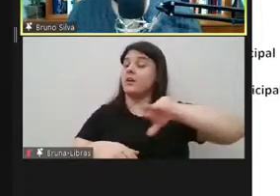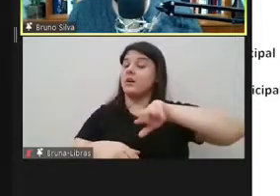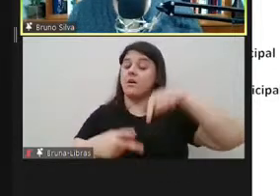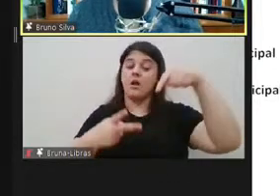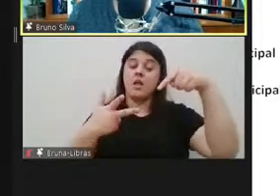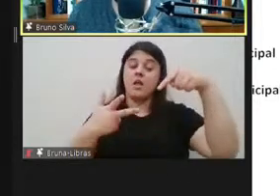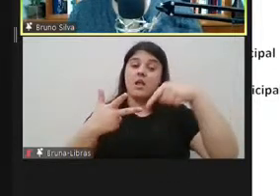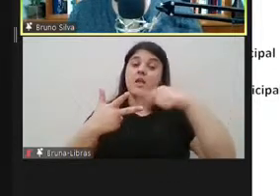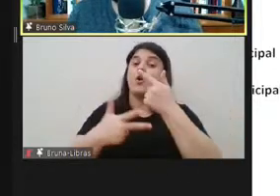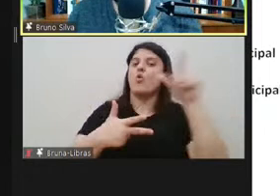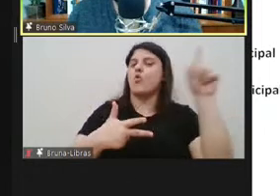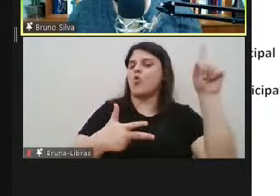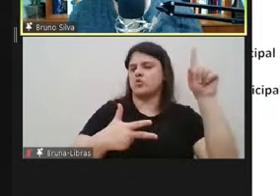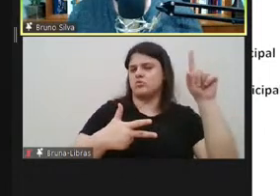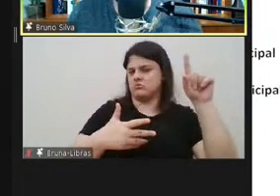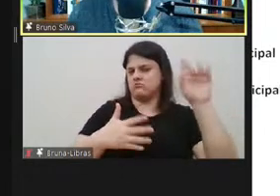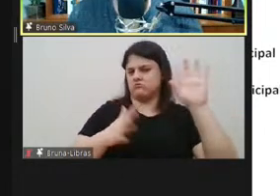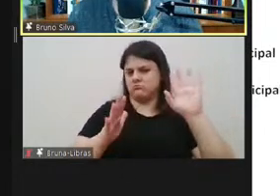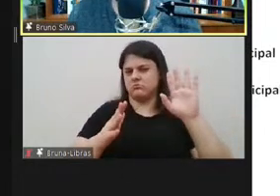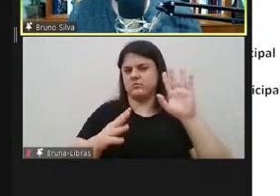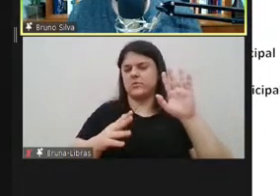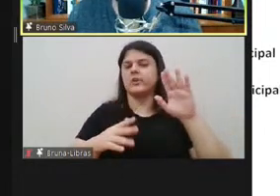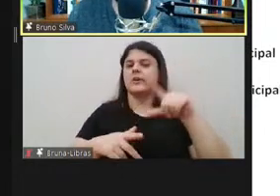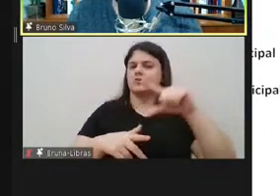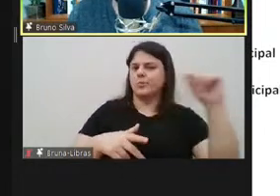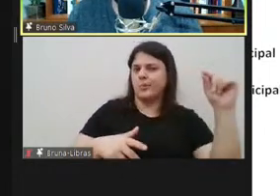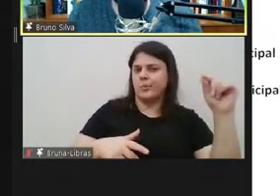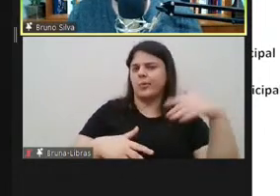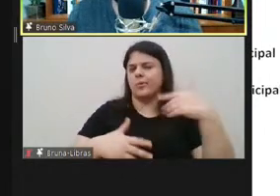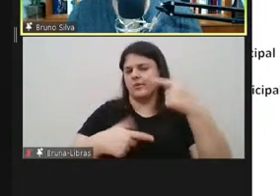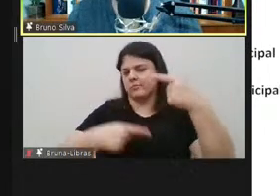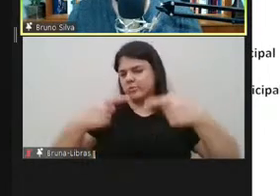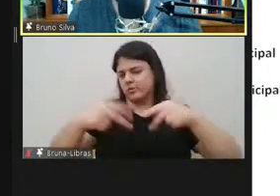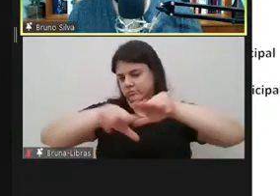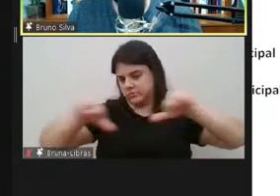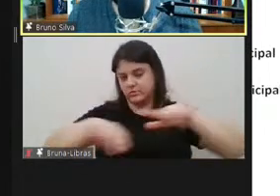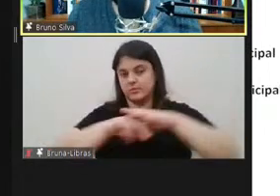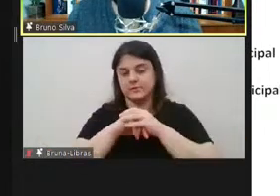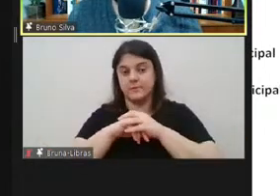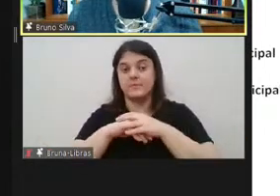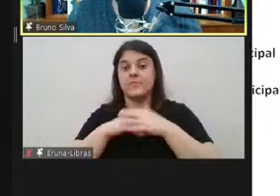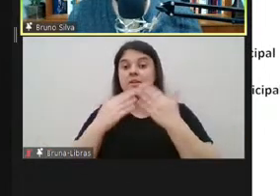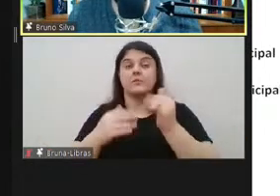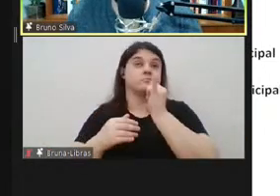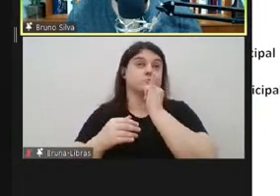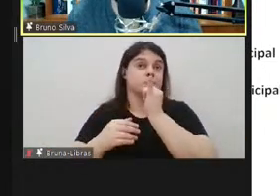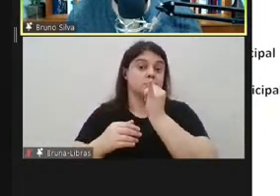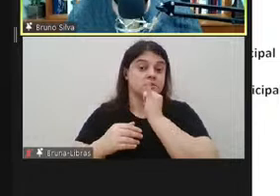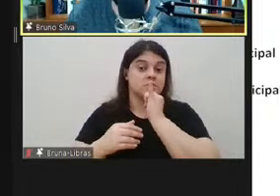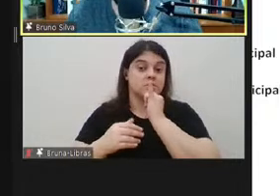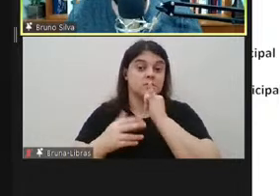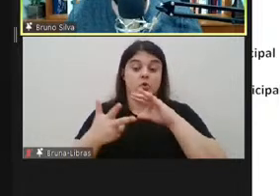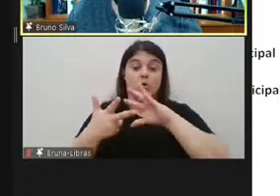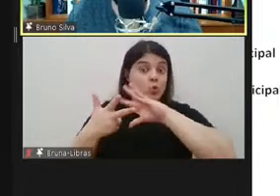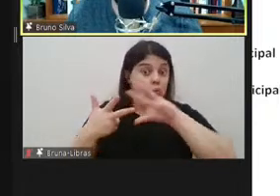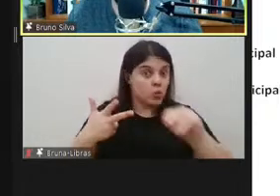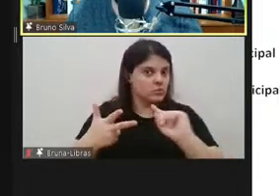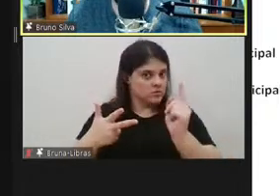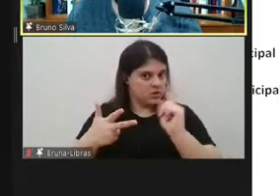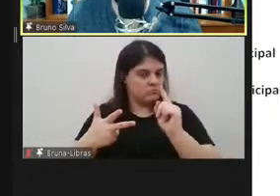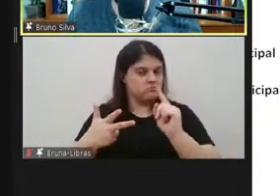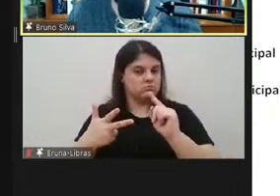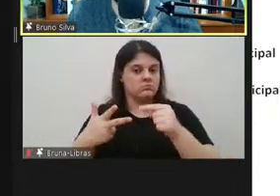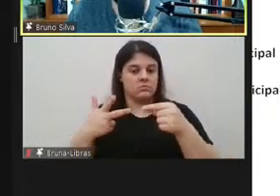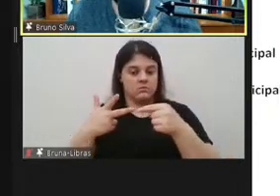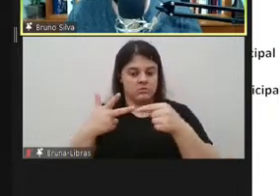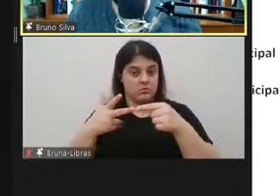não só a galera chega aqui por outros critérios né são nomeados politicamente é um cara por exemplo não todo judiciário né na